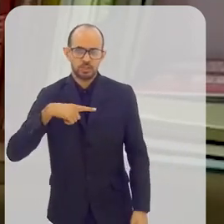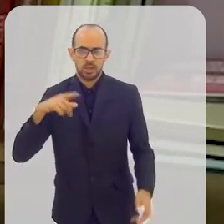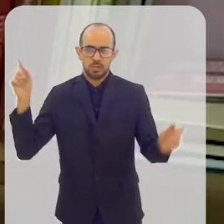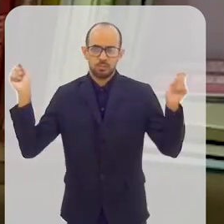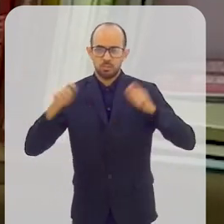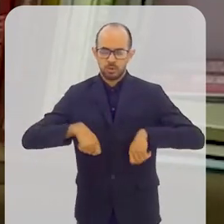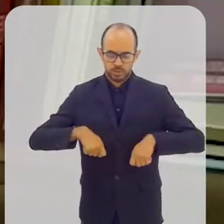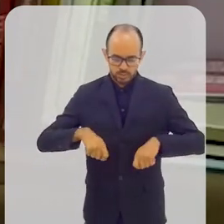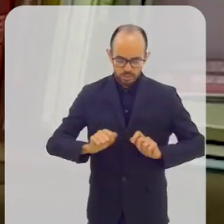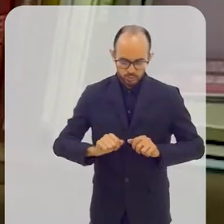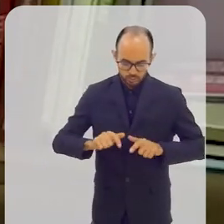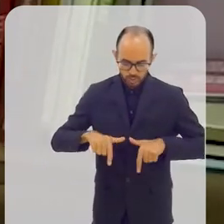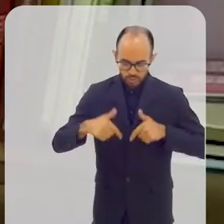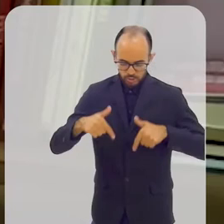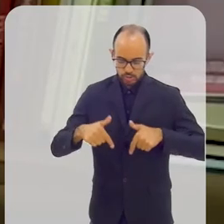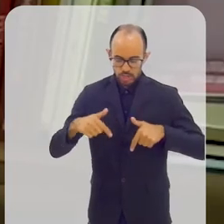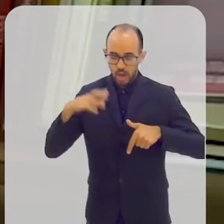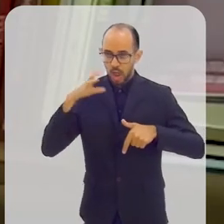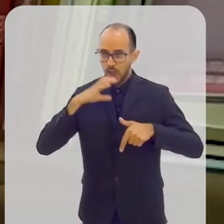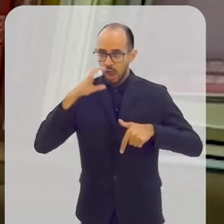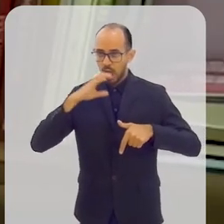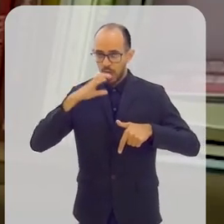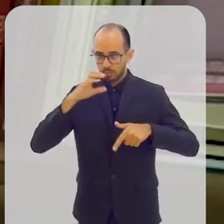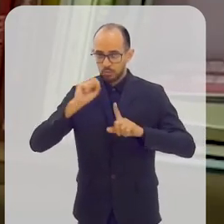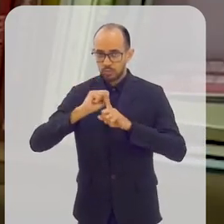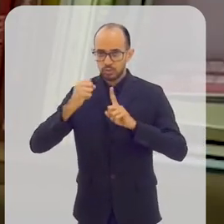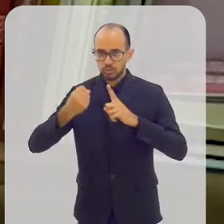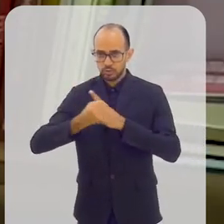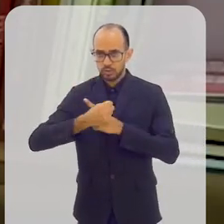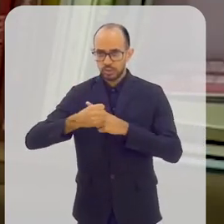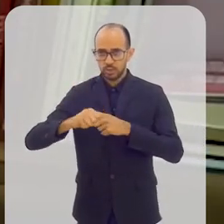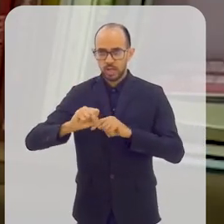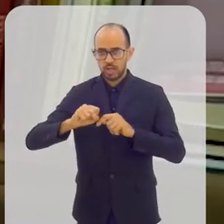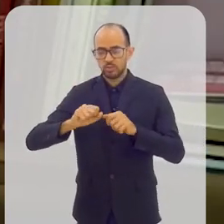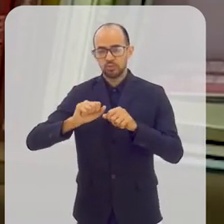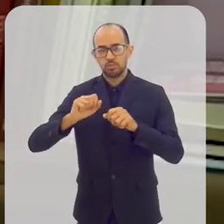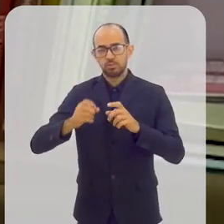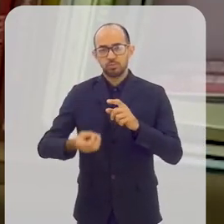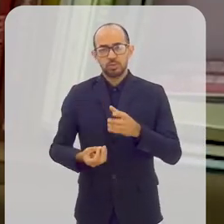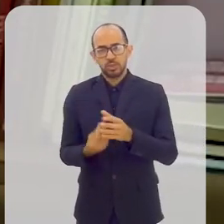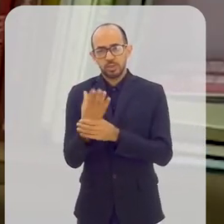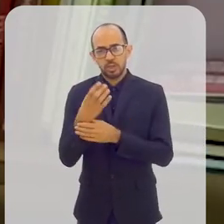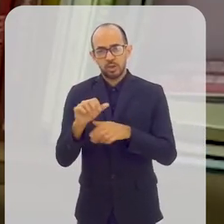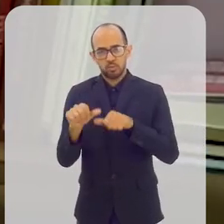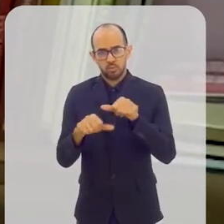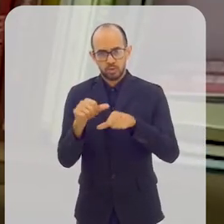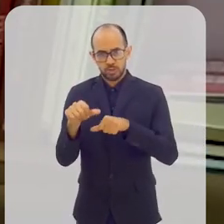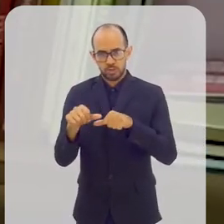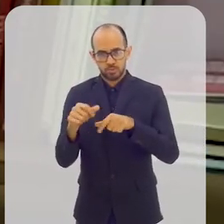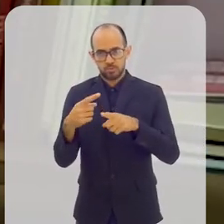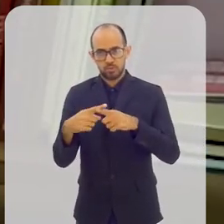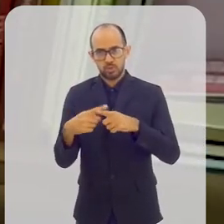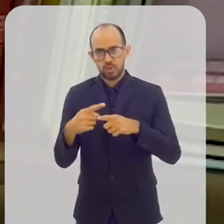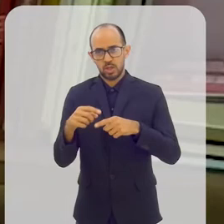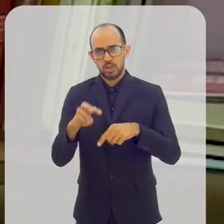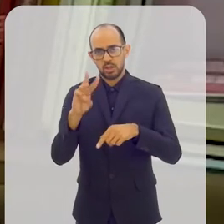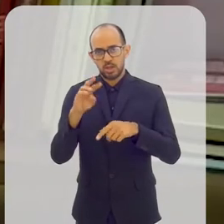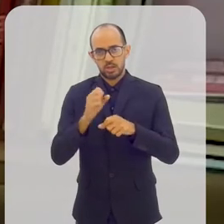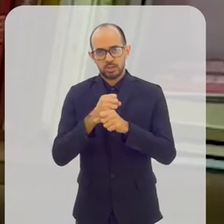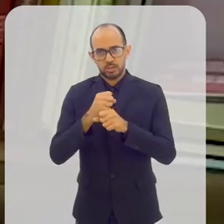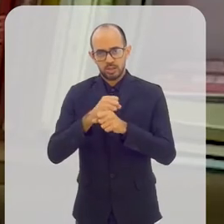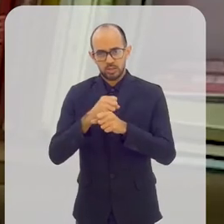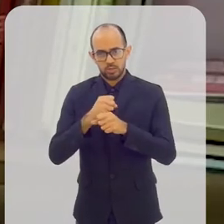tinham potencial de agir muito rapidamente sobre a sociedade, provocando mudanças. Porque em 3 anos a gente